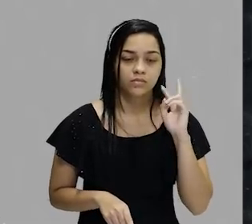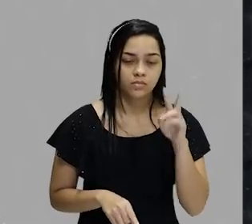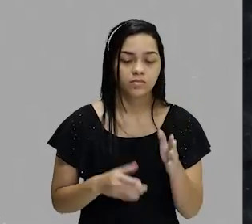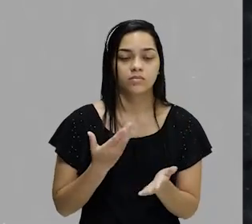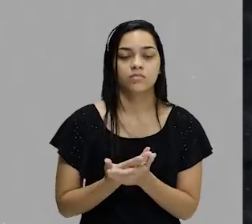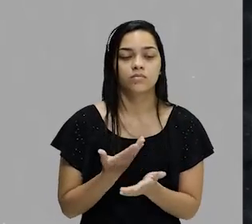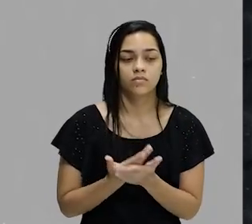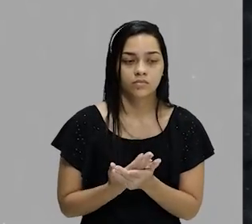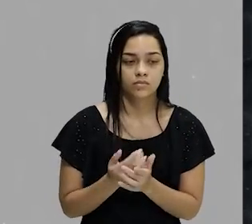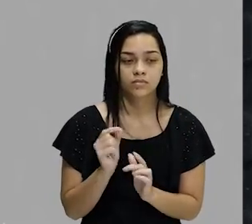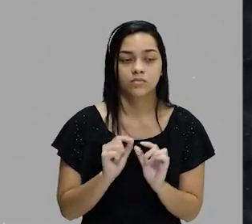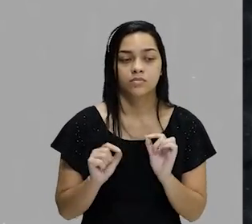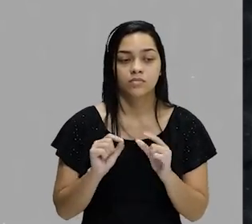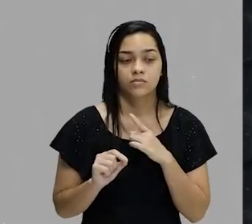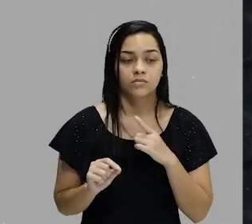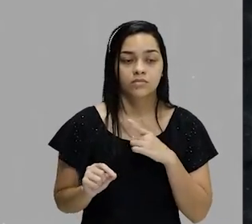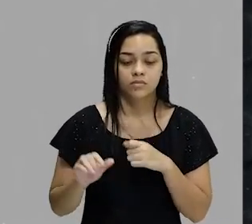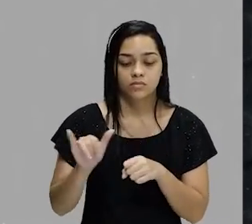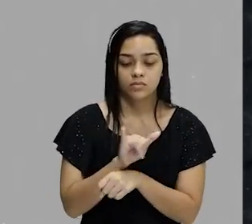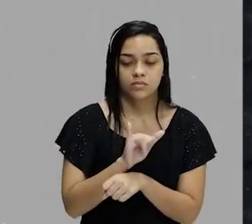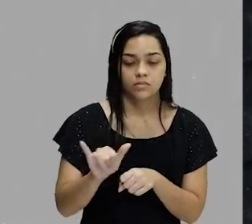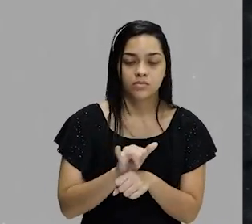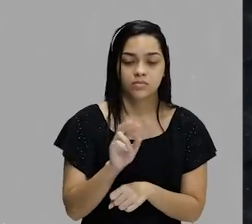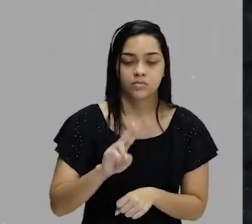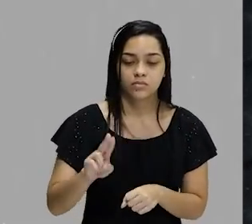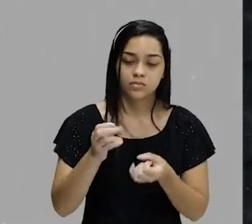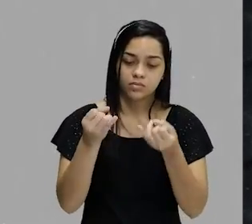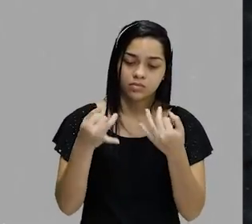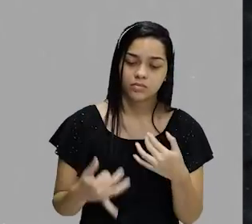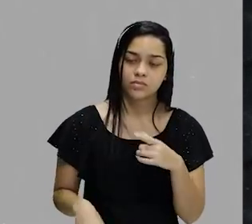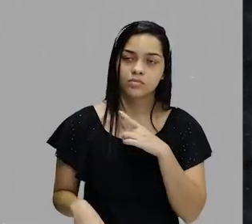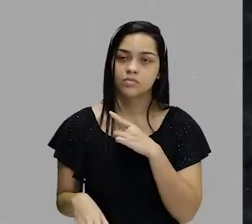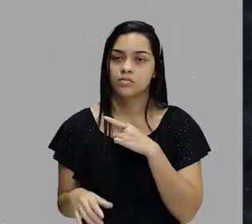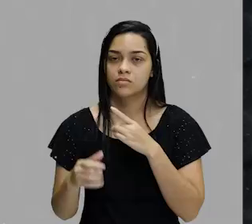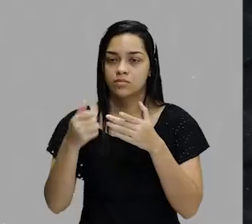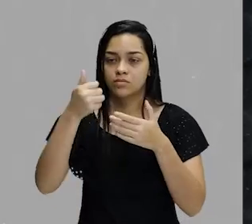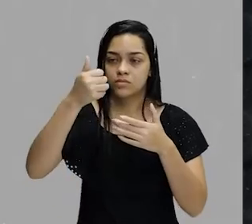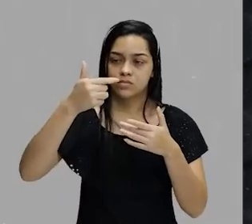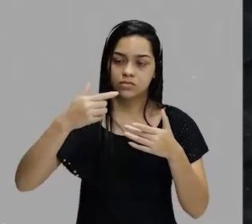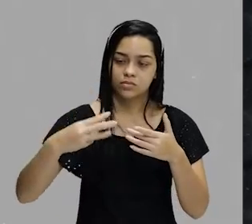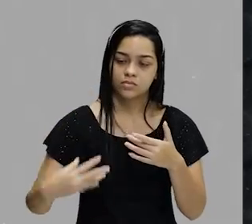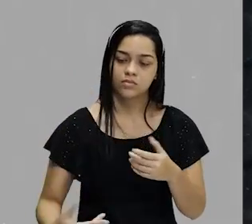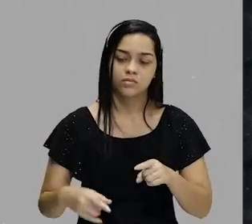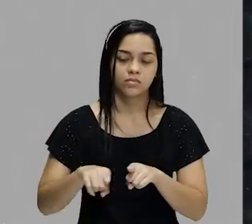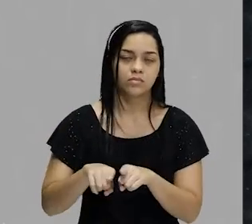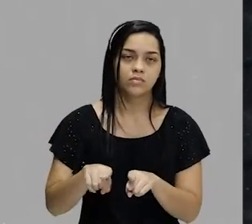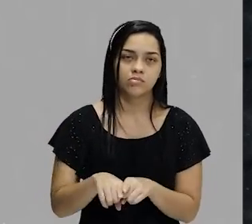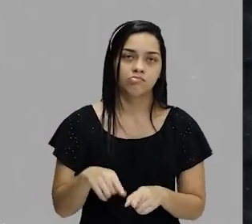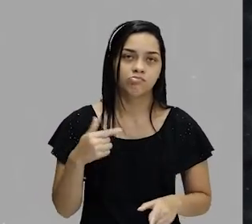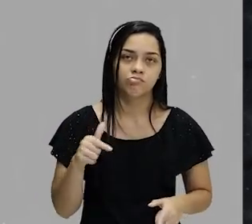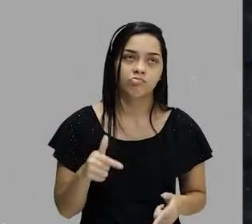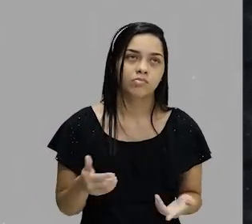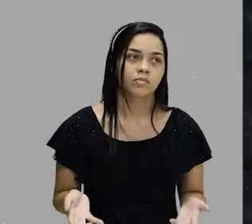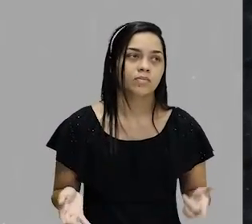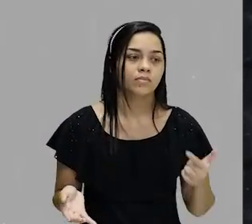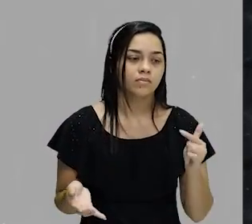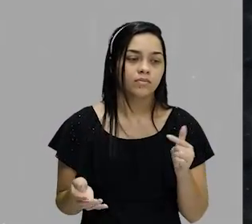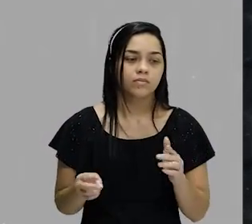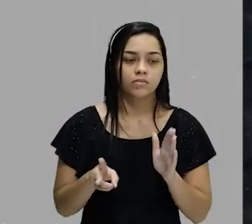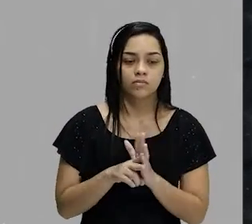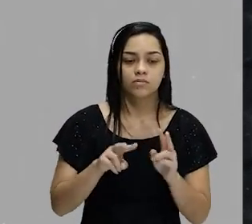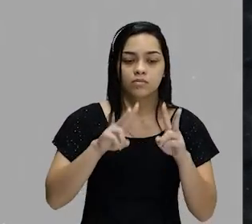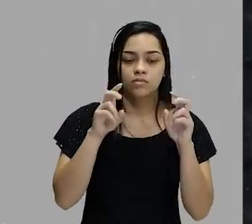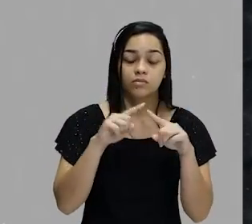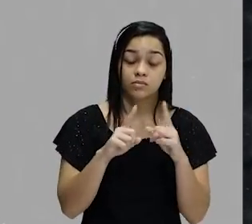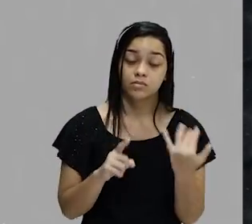aposto. Aposto é aquele termo acessório da oração que serve para explicar, enumerar, né? Não é um termo essencial,